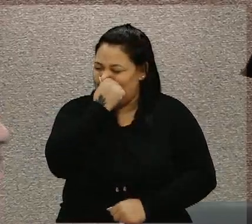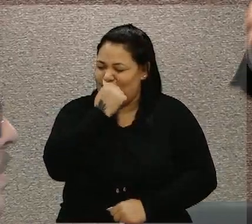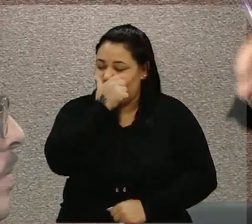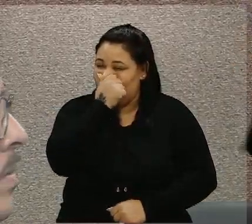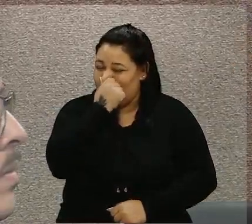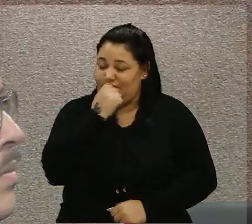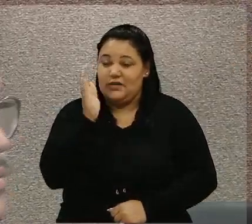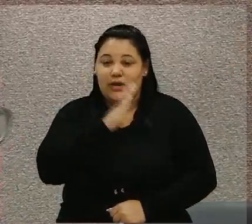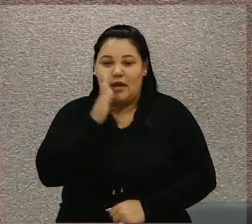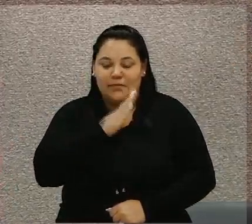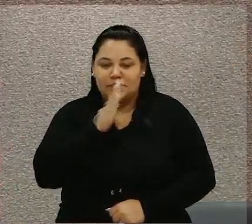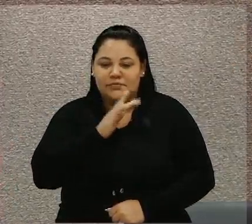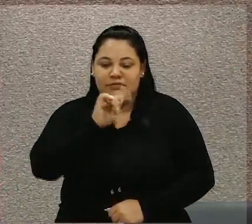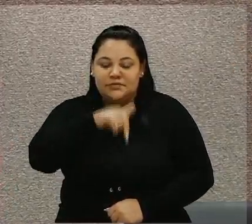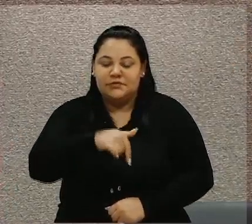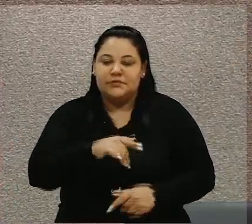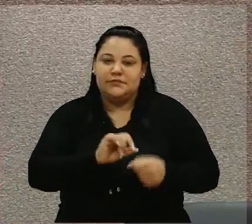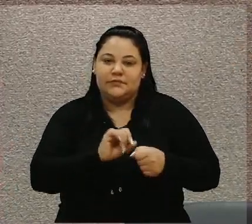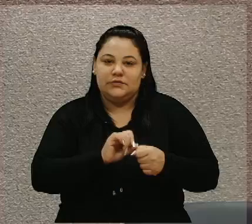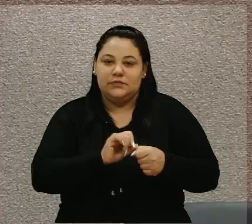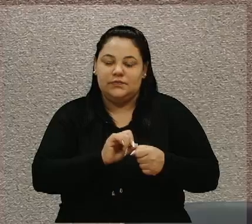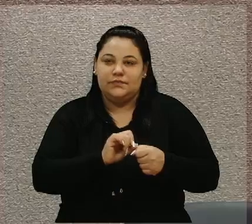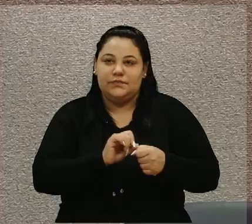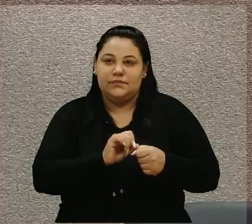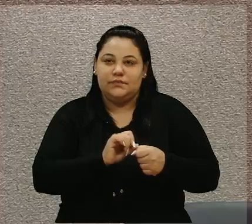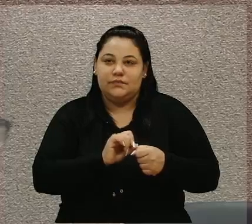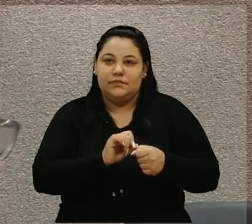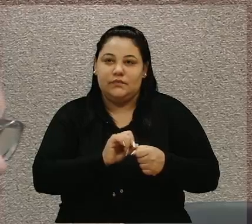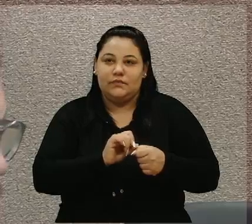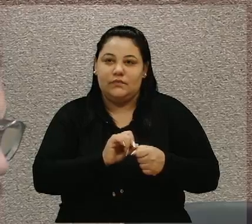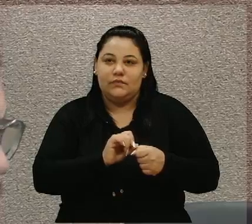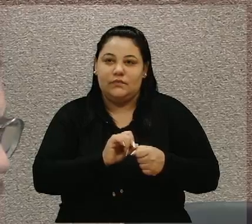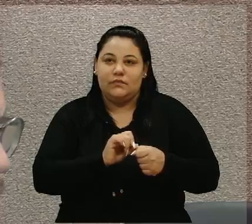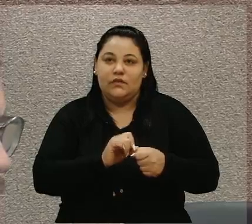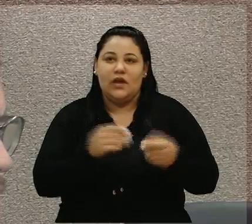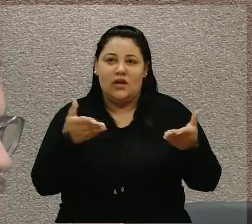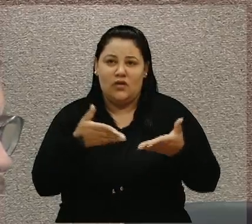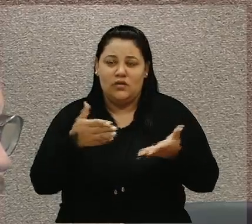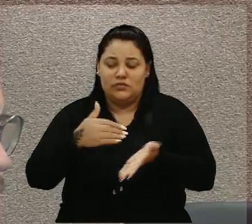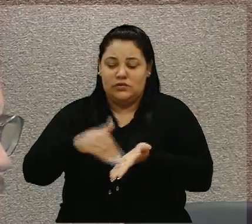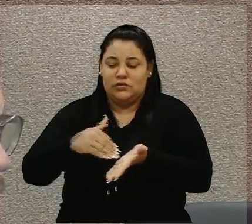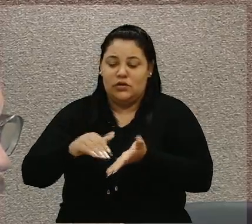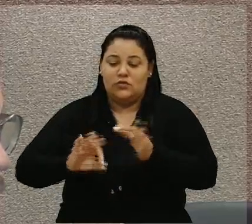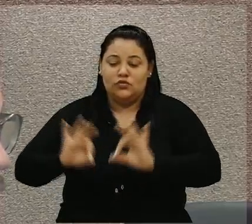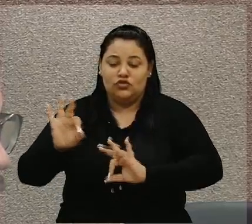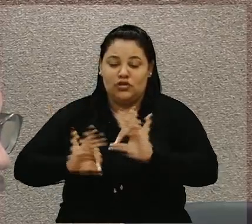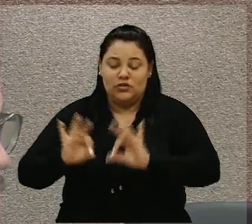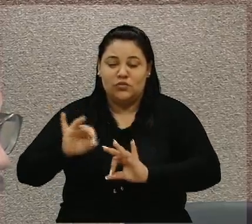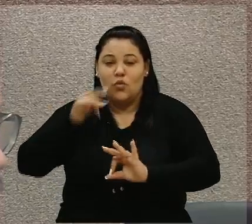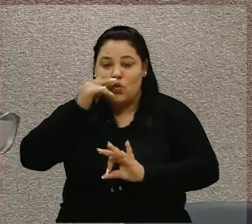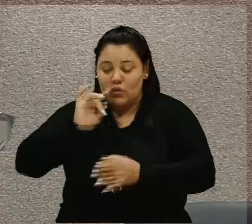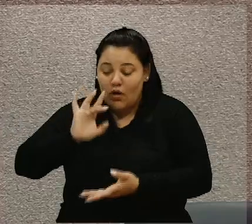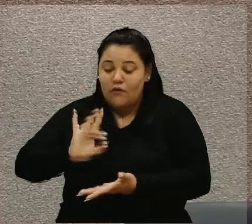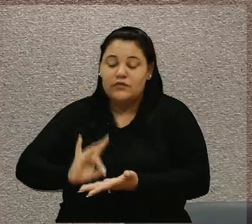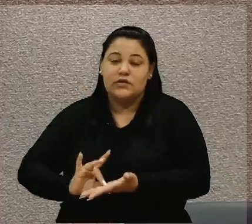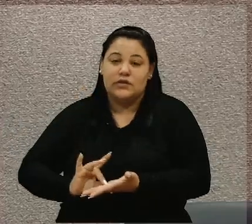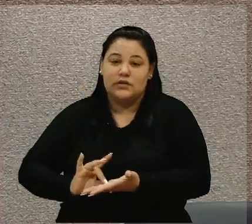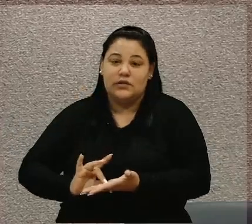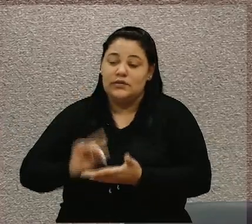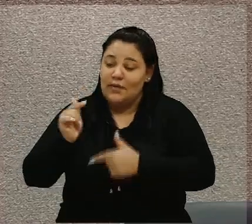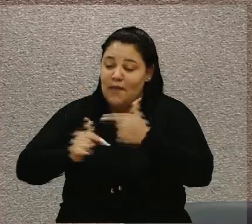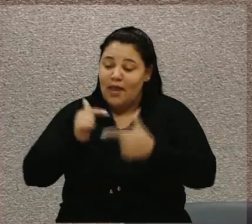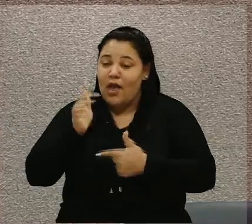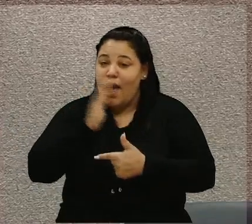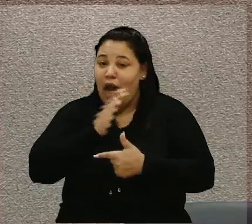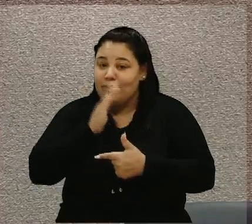Então, aqui eu faço votos para que agora o escritório de projetos ele funcione de fato e que os projetos fiquem